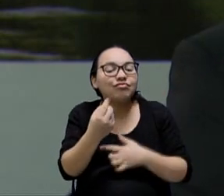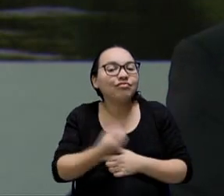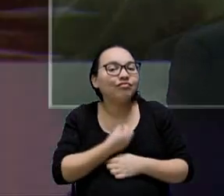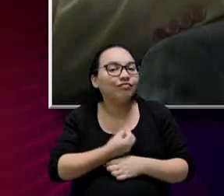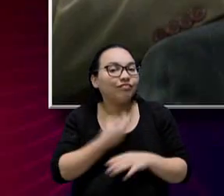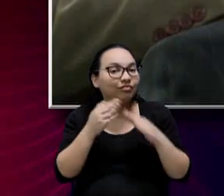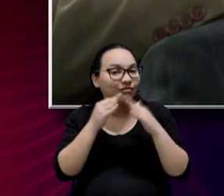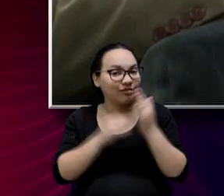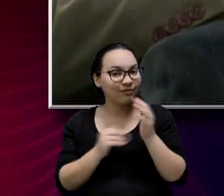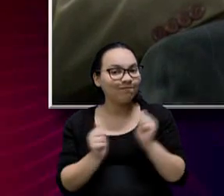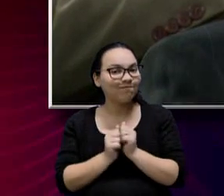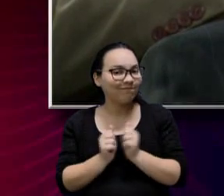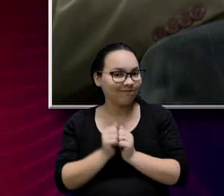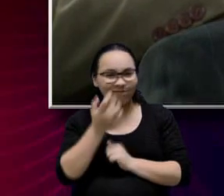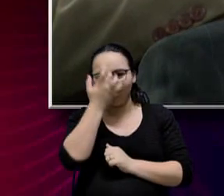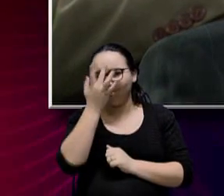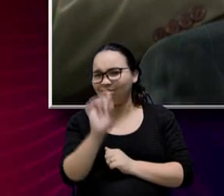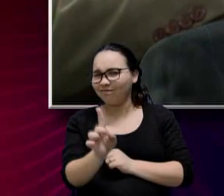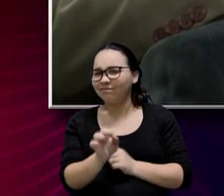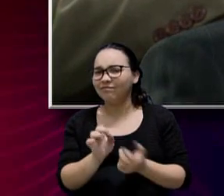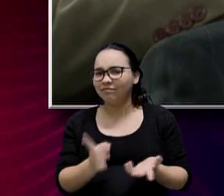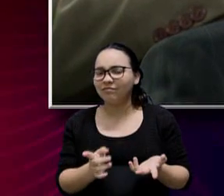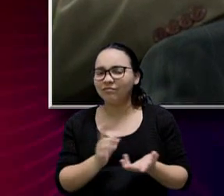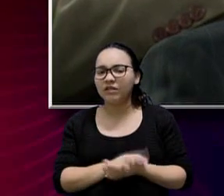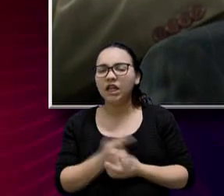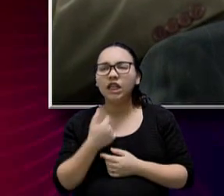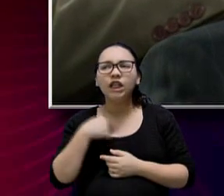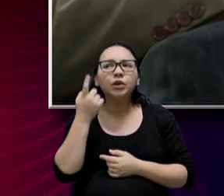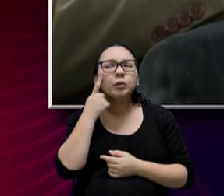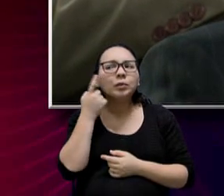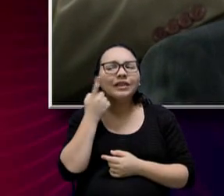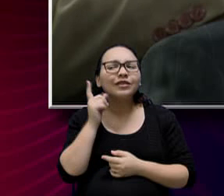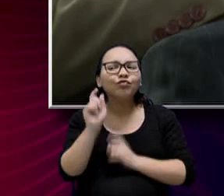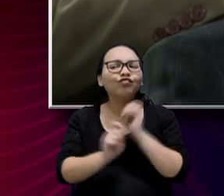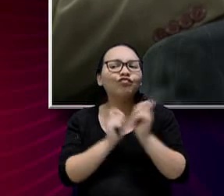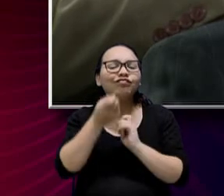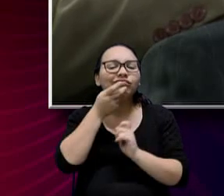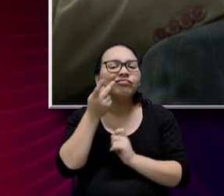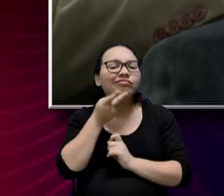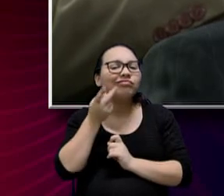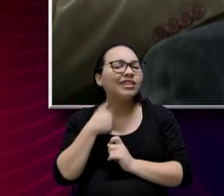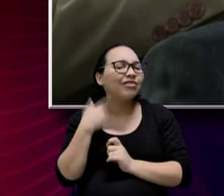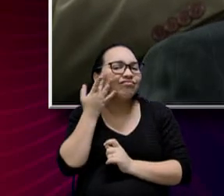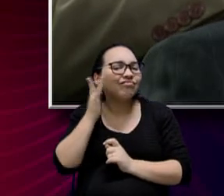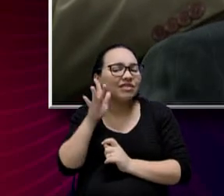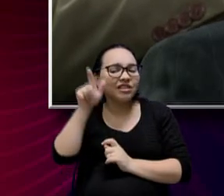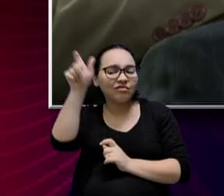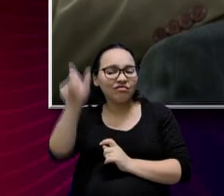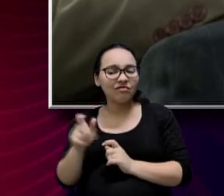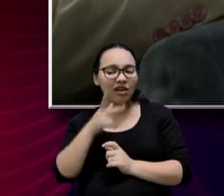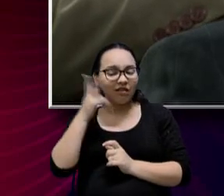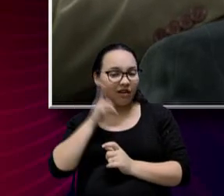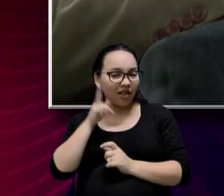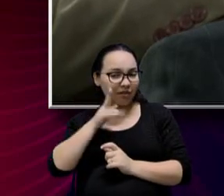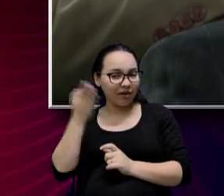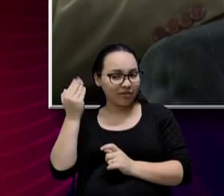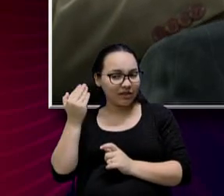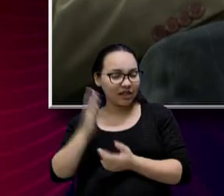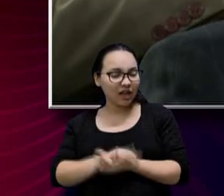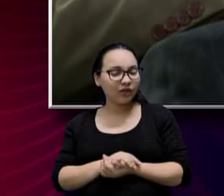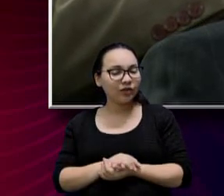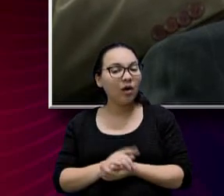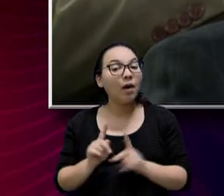simples. E, pensando naquilo que eu queria dizer, não sei se você vai se lembrar disso, eu lembrei de